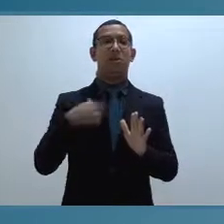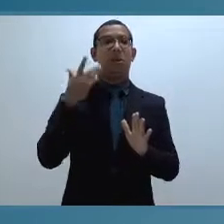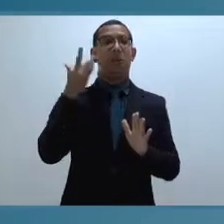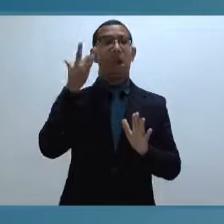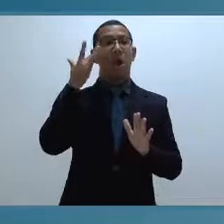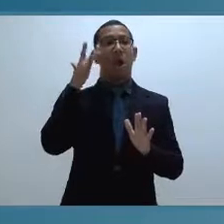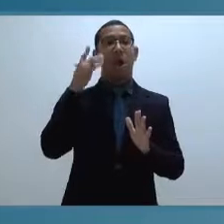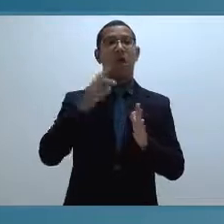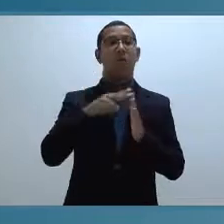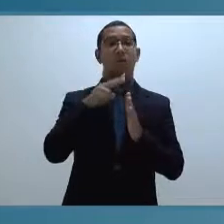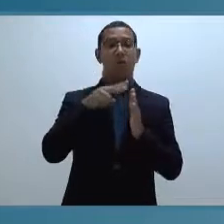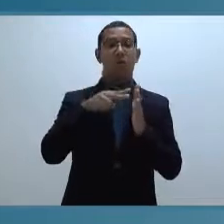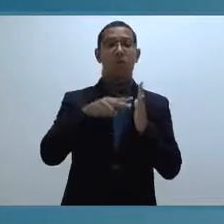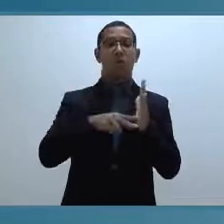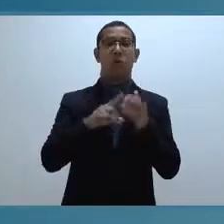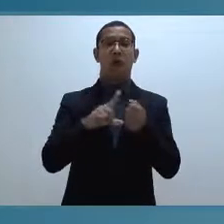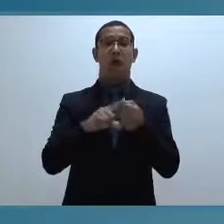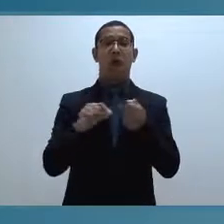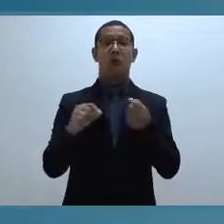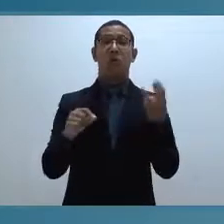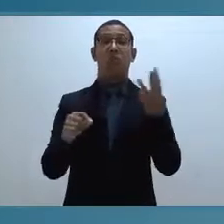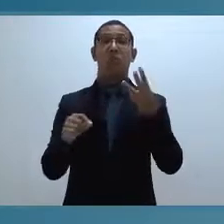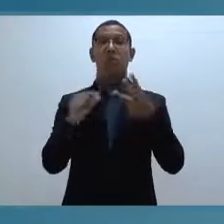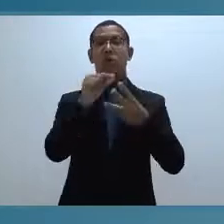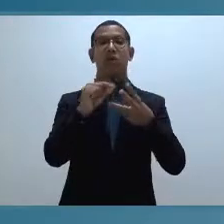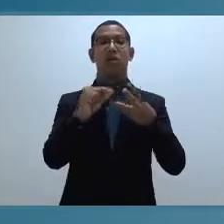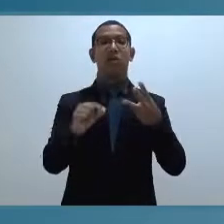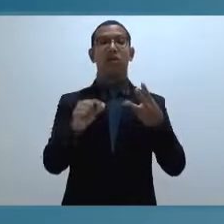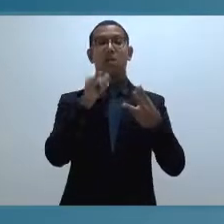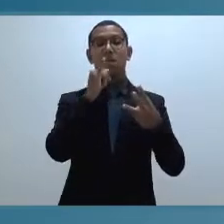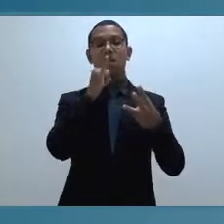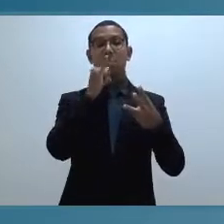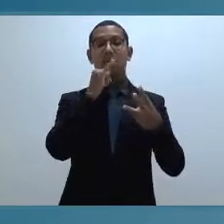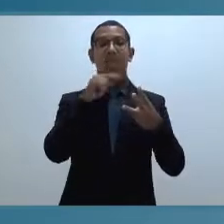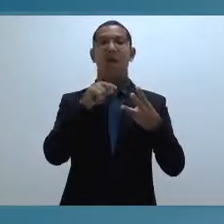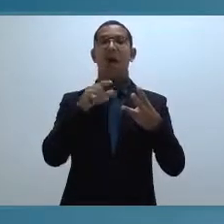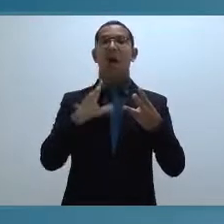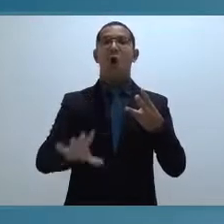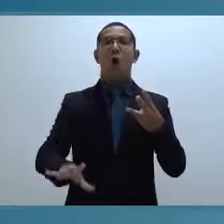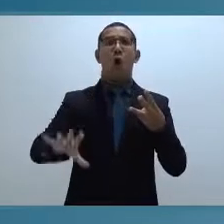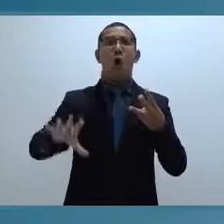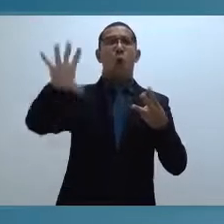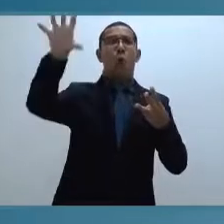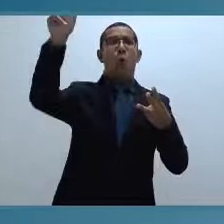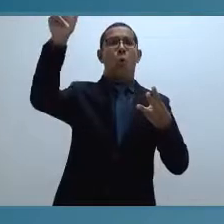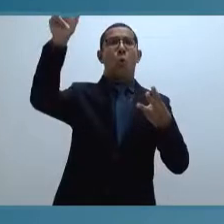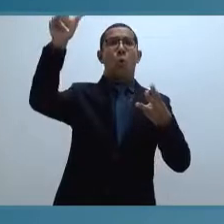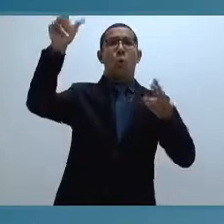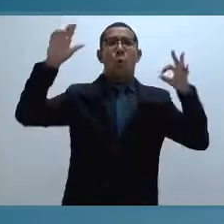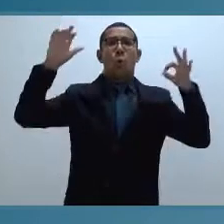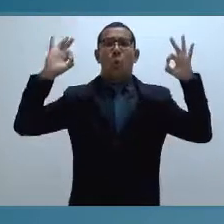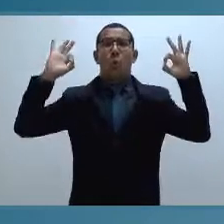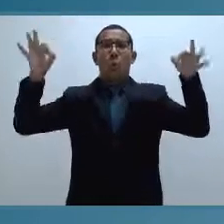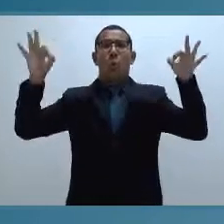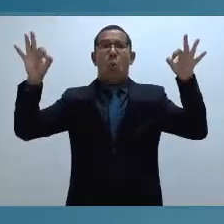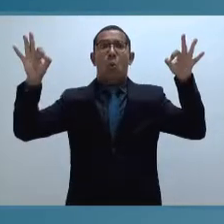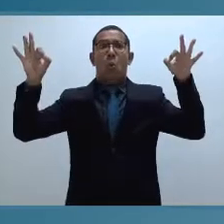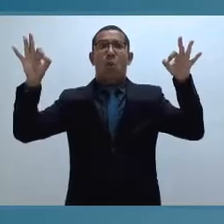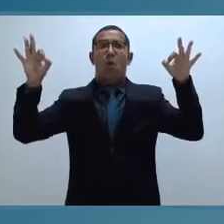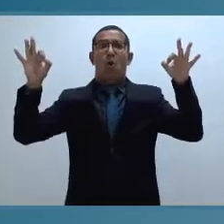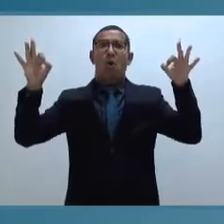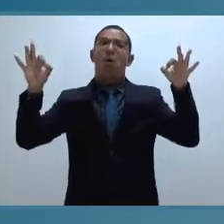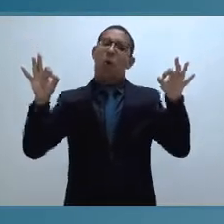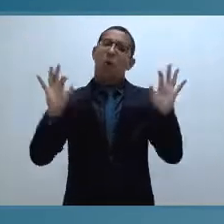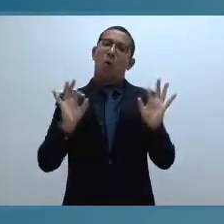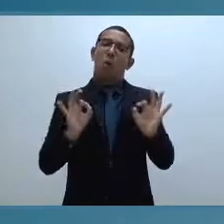o início do artigo 3º, que diz, em casos excepcionais, o CAPT. Aí